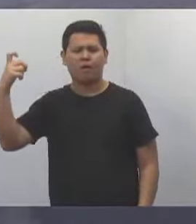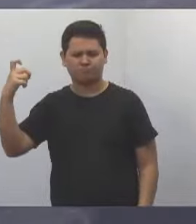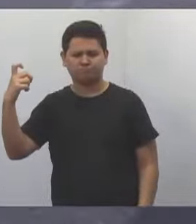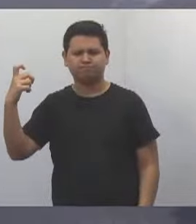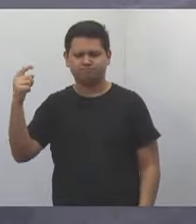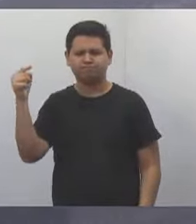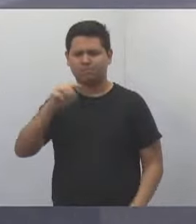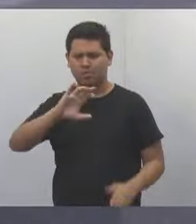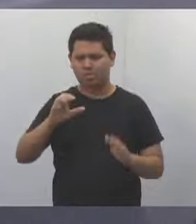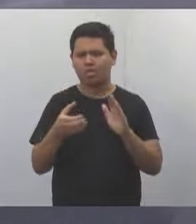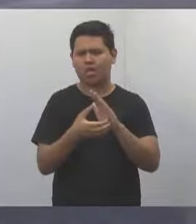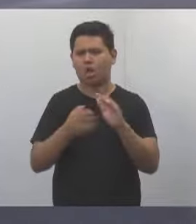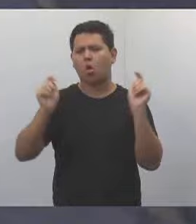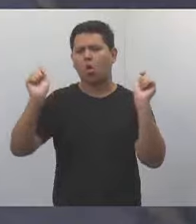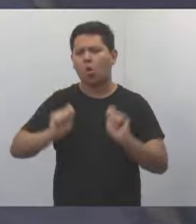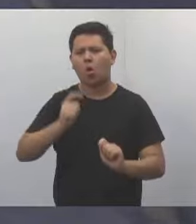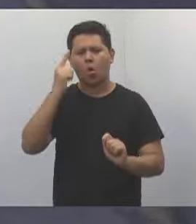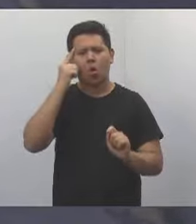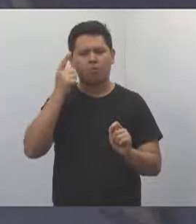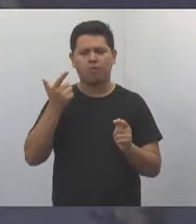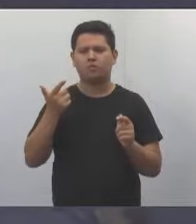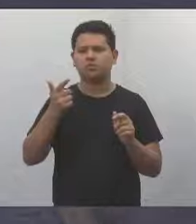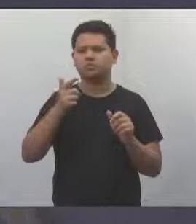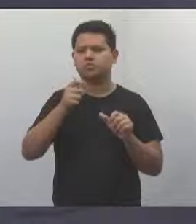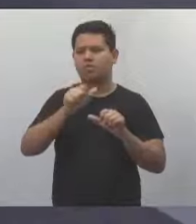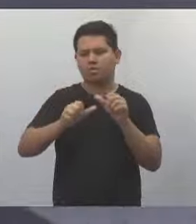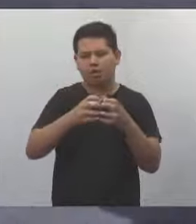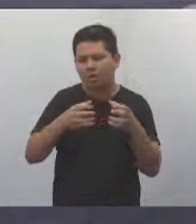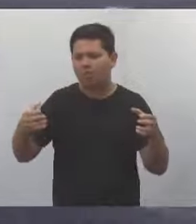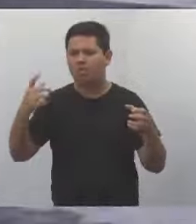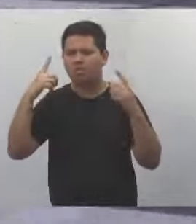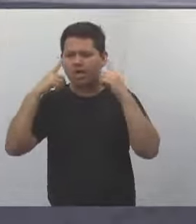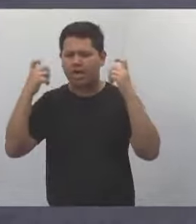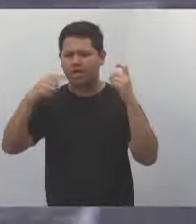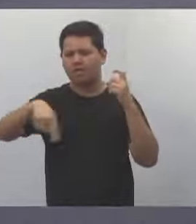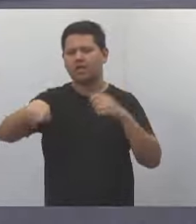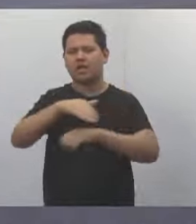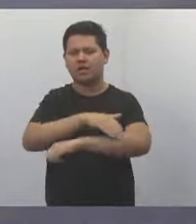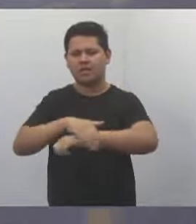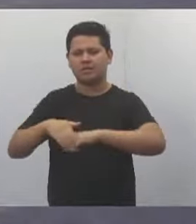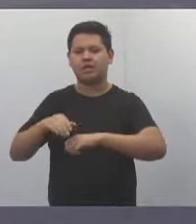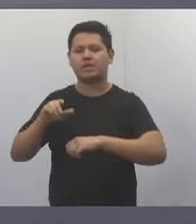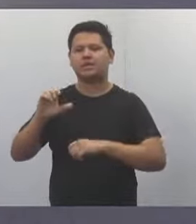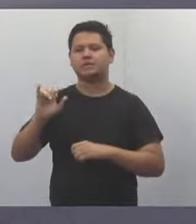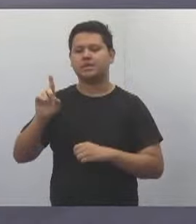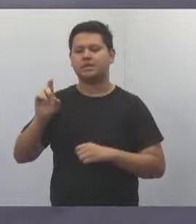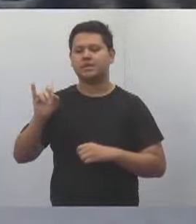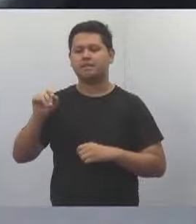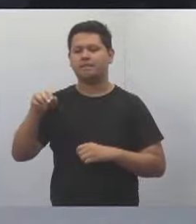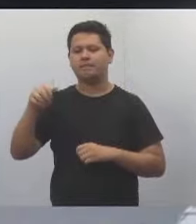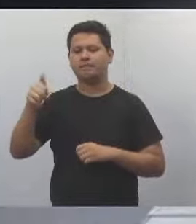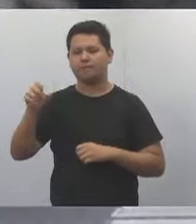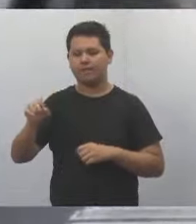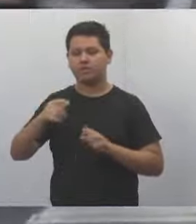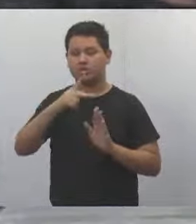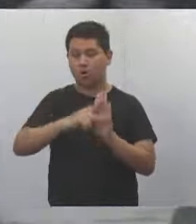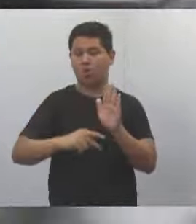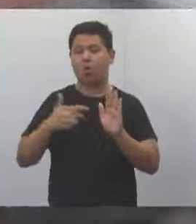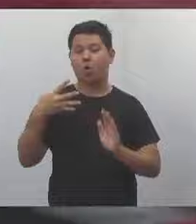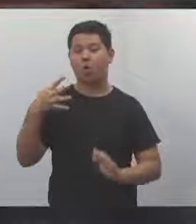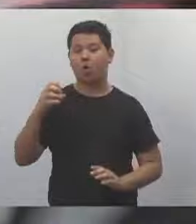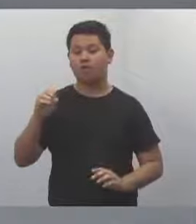pelos escapamentos, que podem ultrapassar o nível aceitável de ruídos em decibéis, com base na Resolução 418